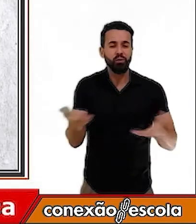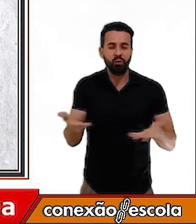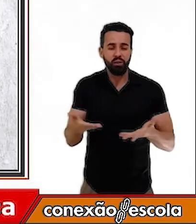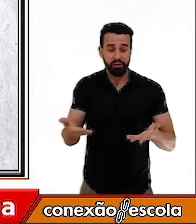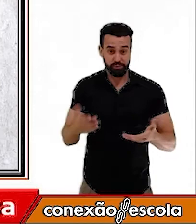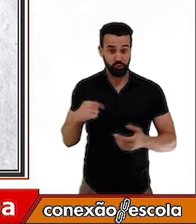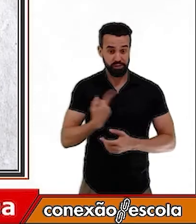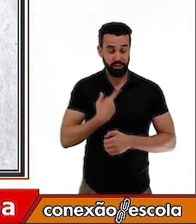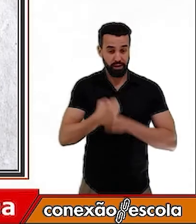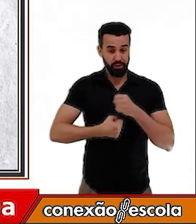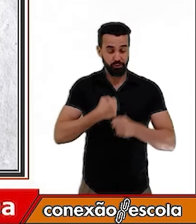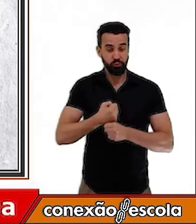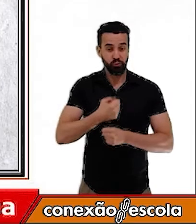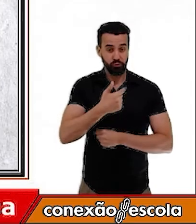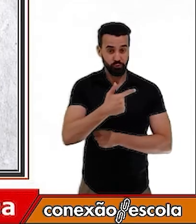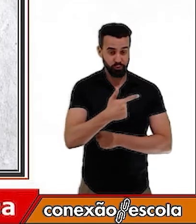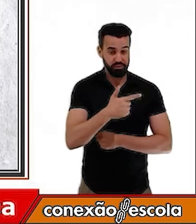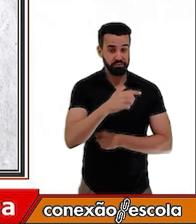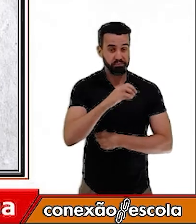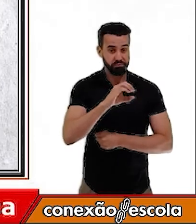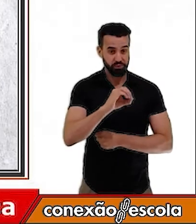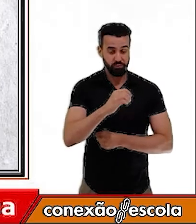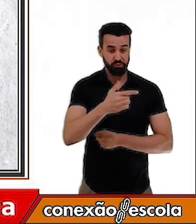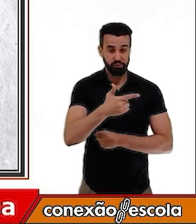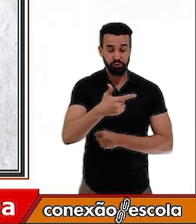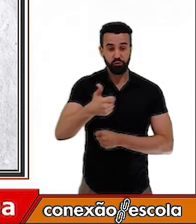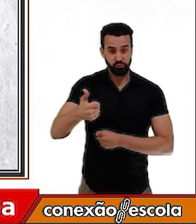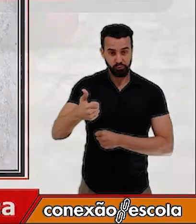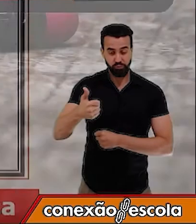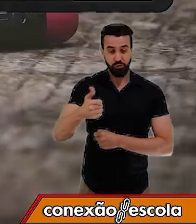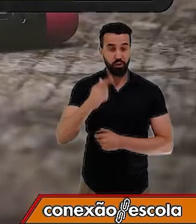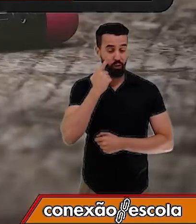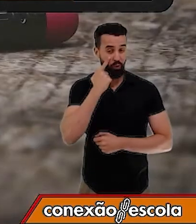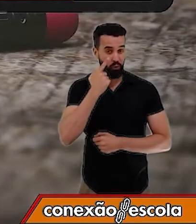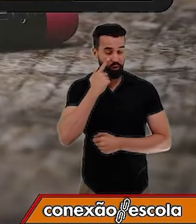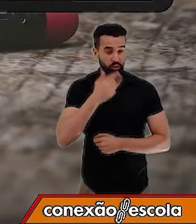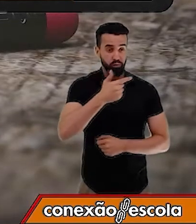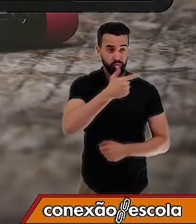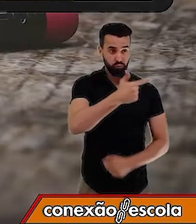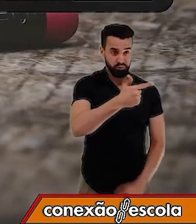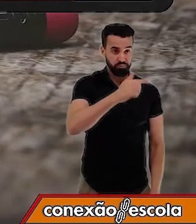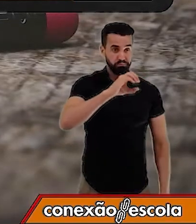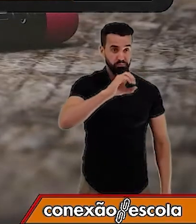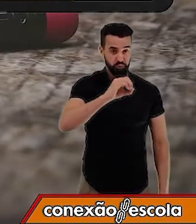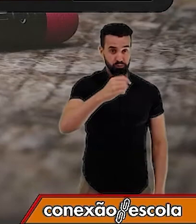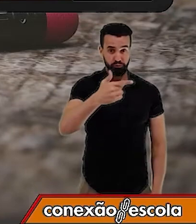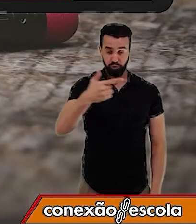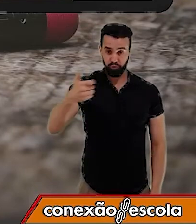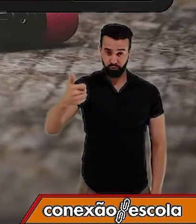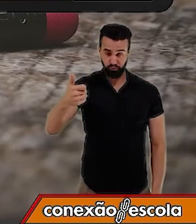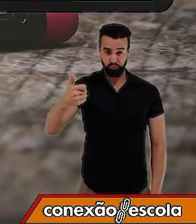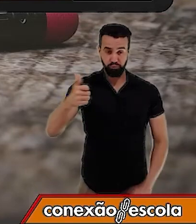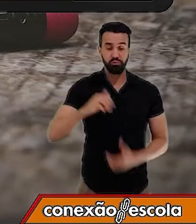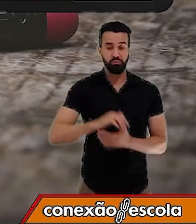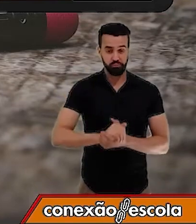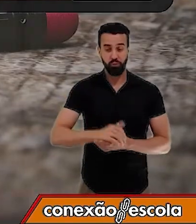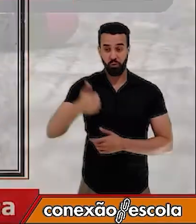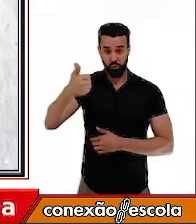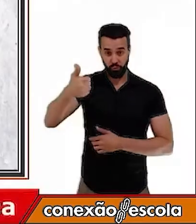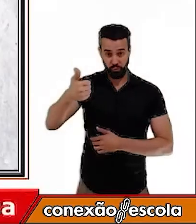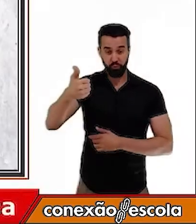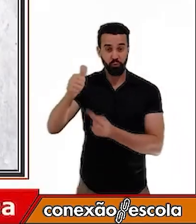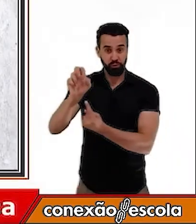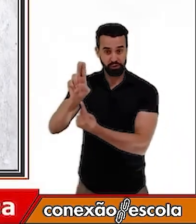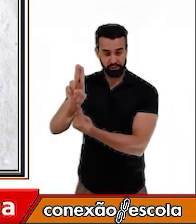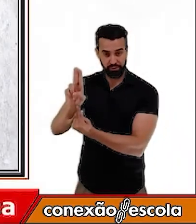ano 2021. E aí eu vou começar lá da direita para a esquerda. O 1 é a minha